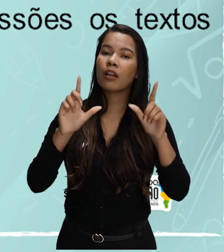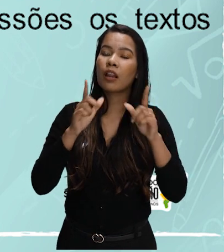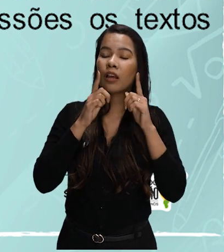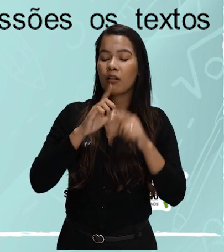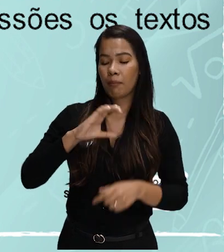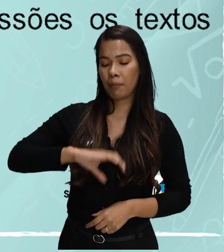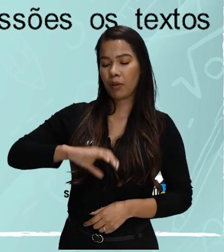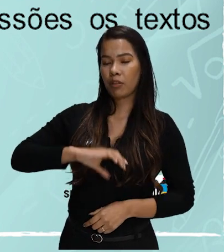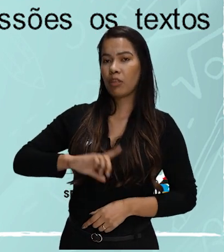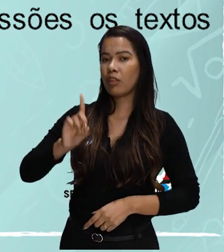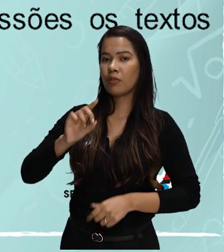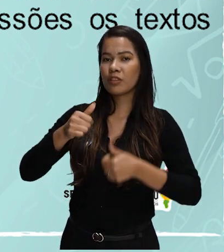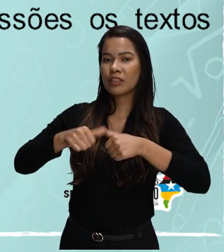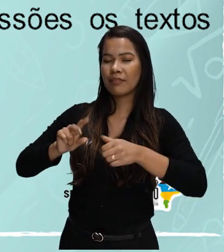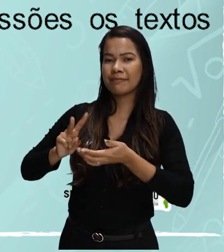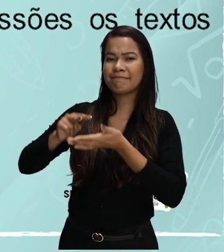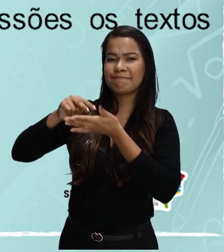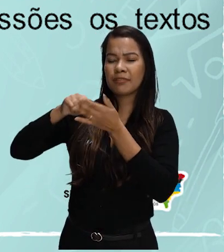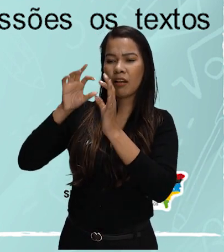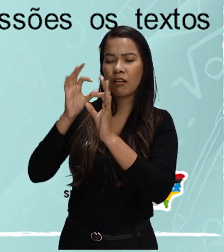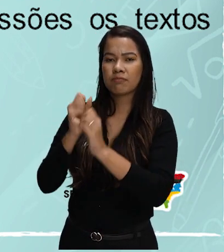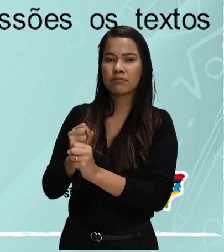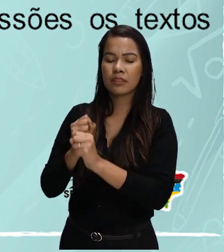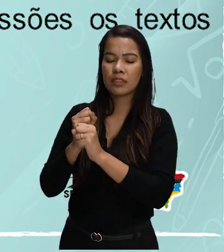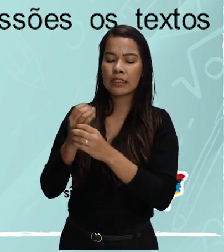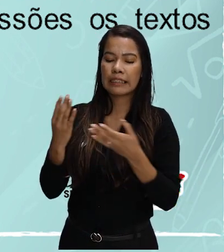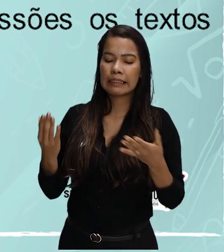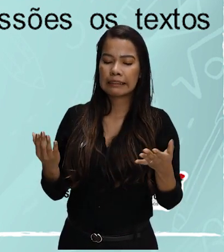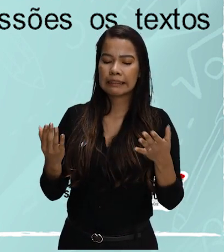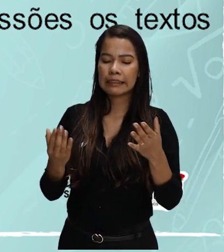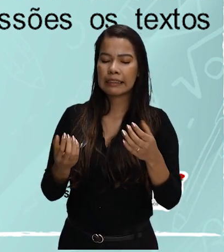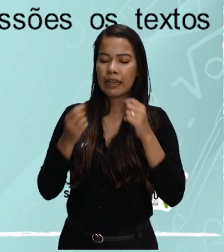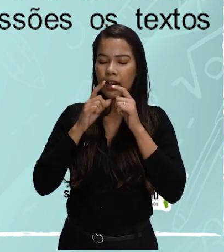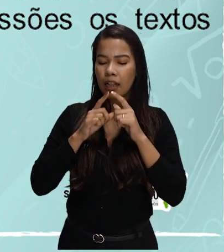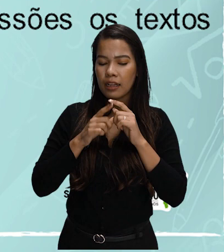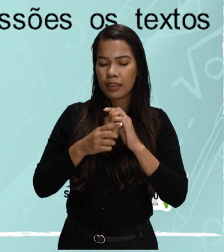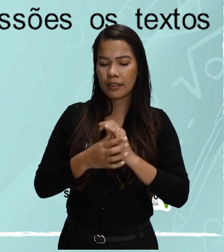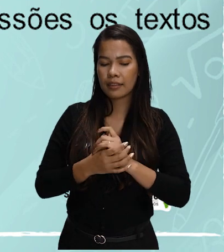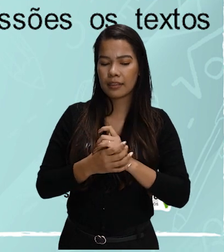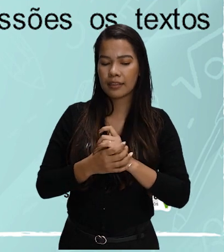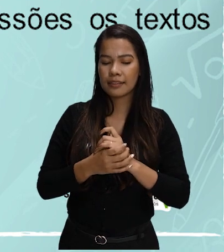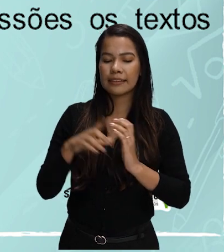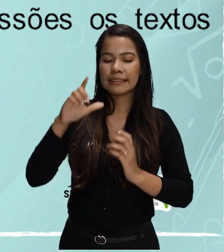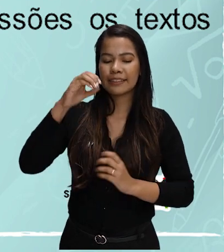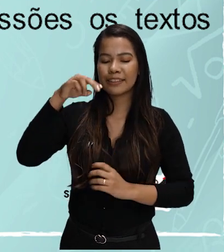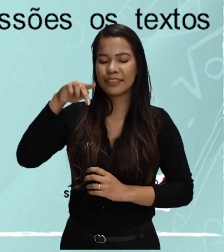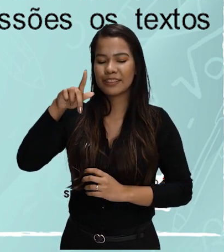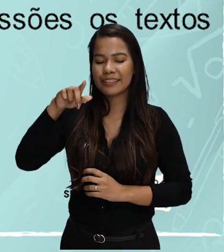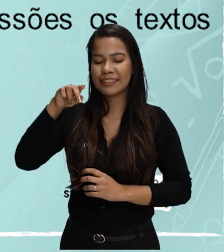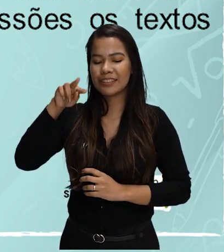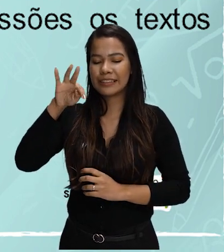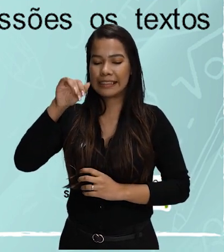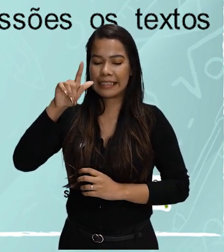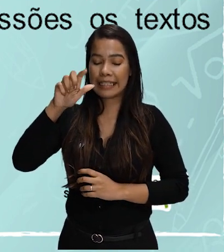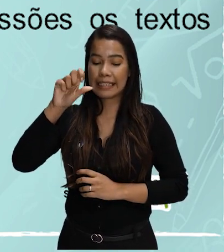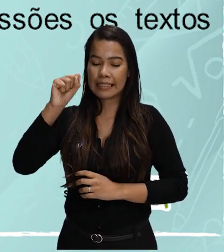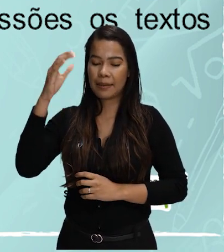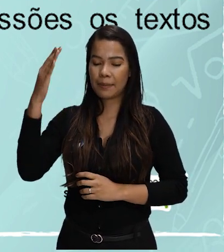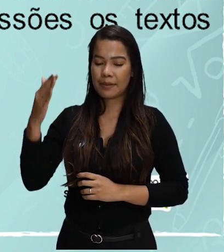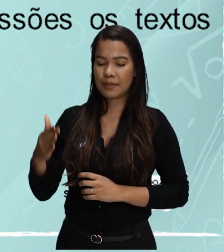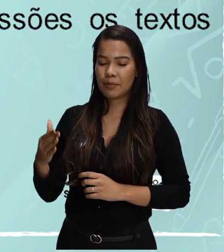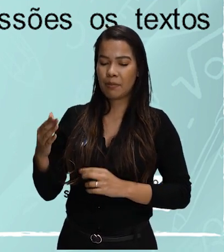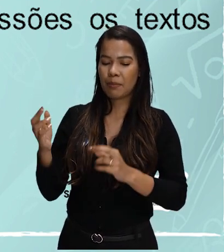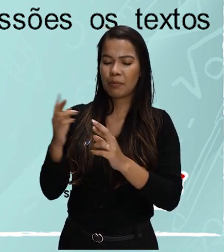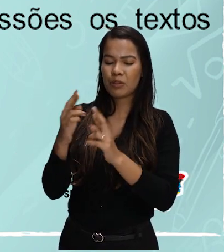há nas cantigas a presença de uma mistura do galego, português, isso já foi falado, o arcaico e provençal, do sul